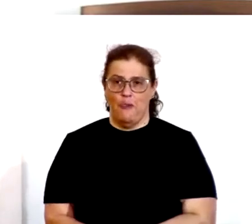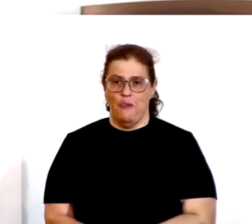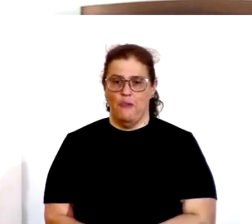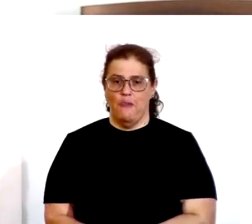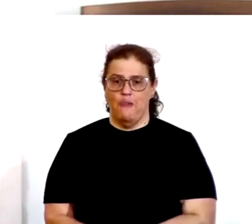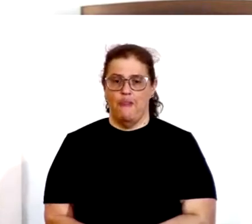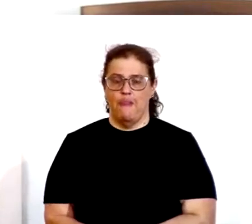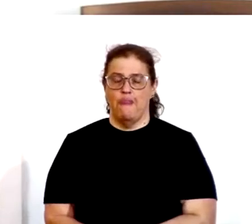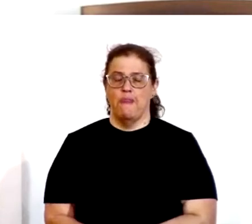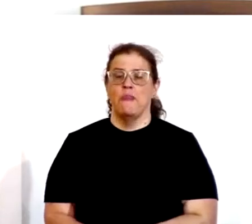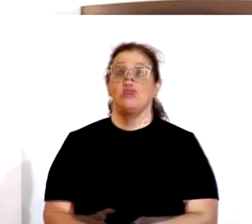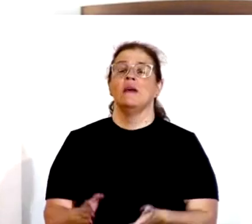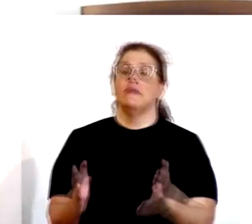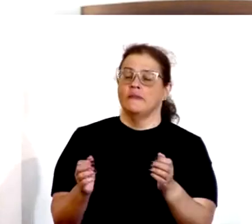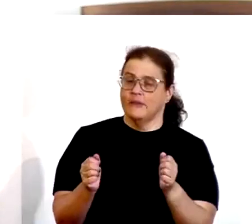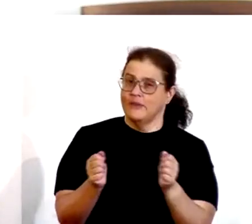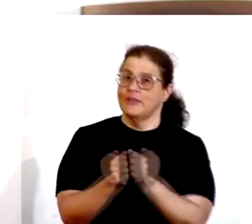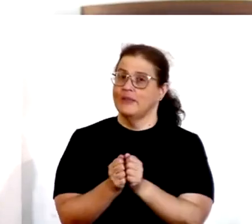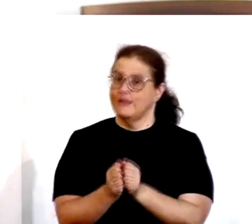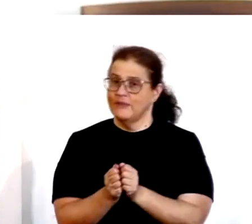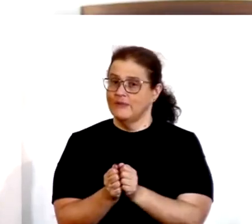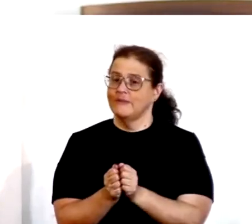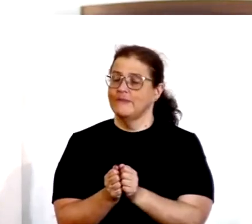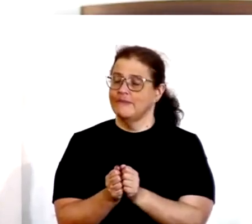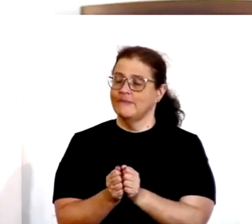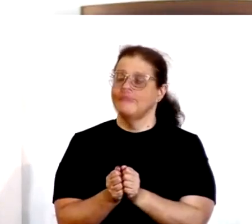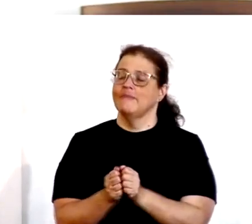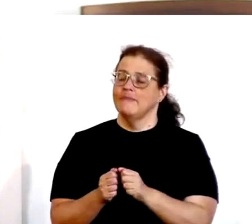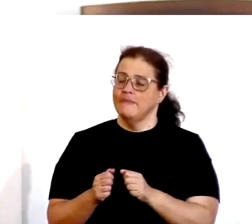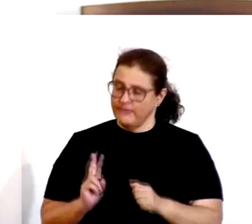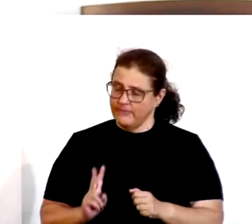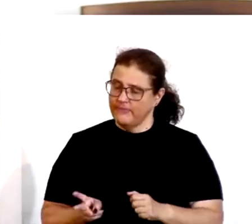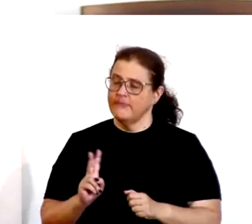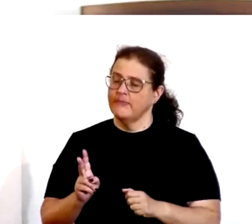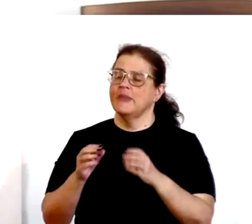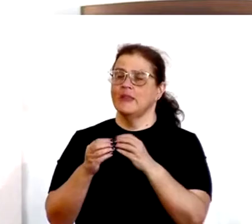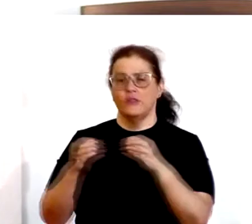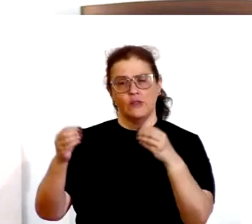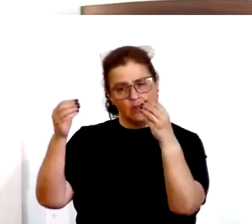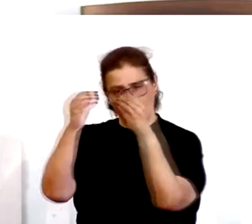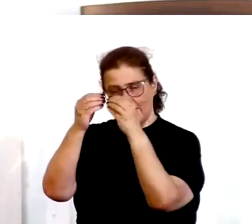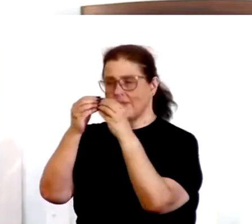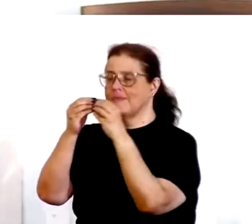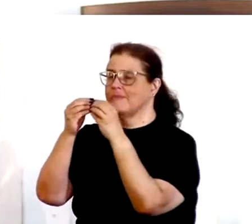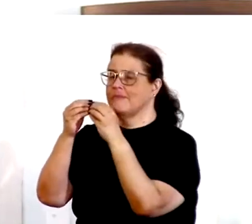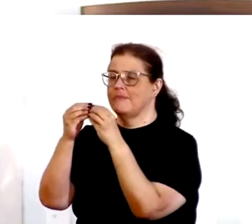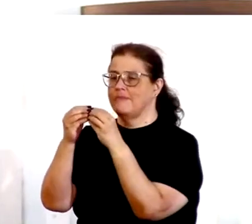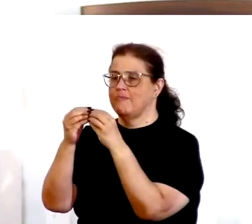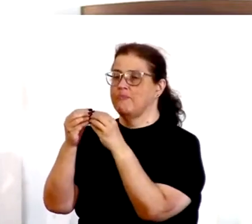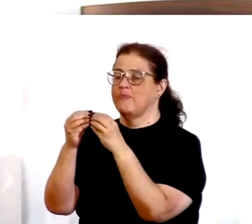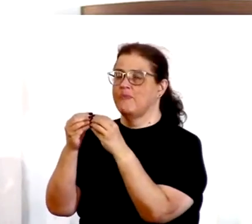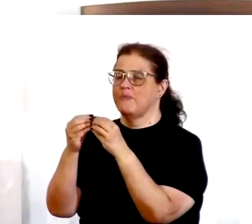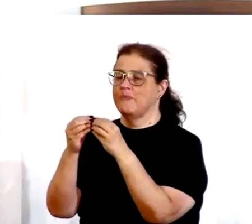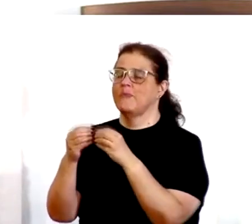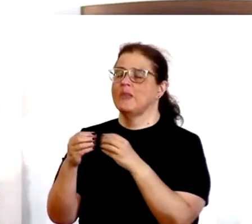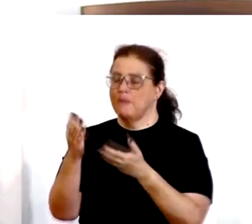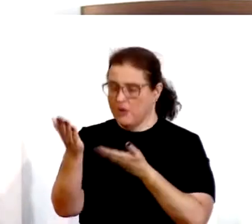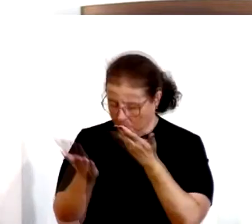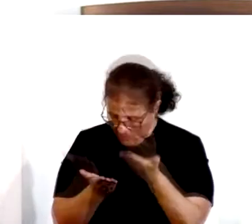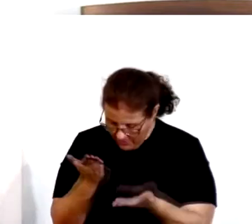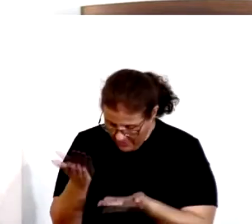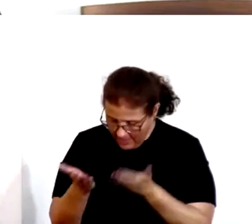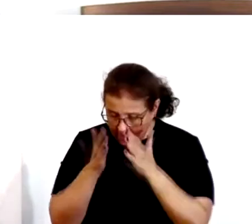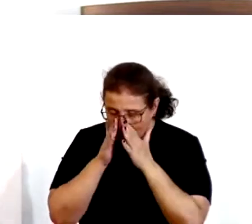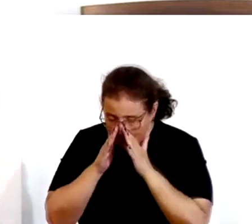Andando de modo digno da vocação que fostes chamados, com toda a humildade, mansidão, longanimidade, suportando uns aos outros